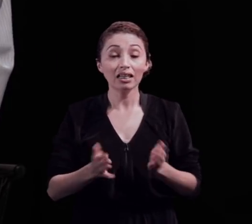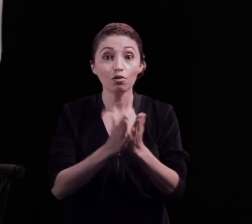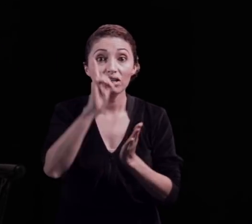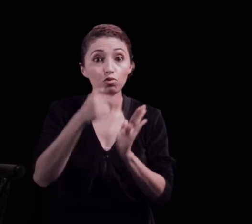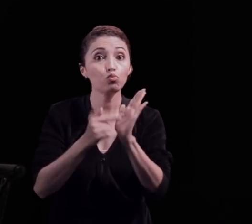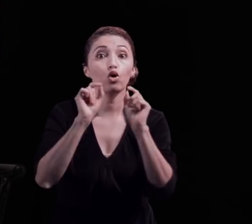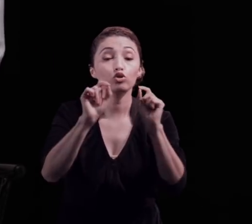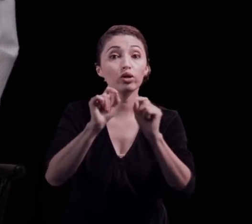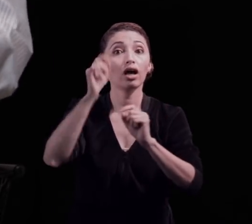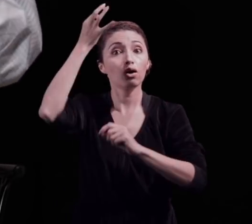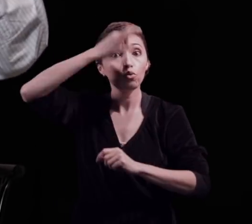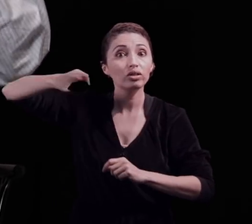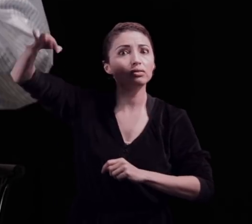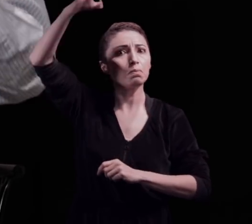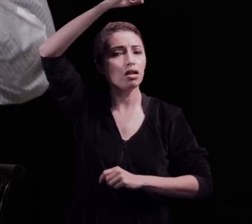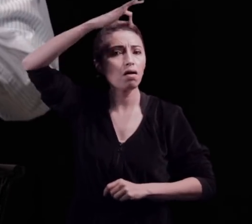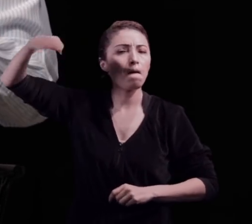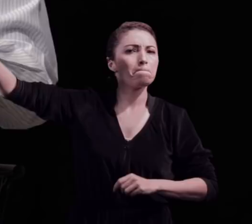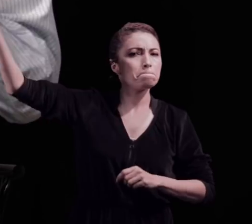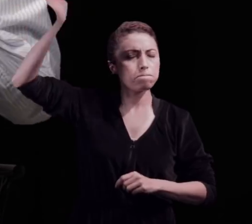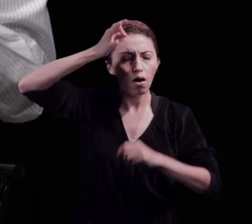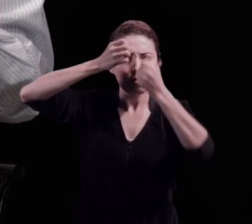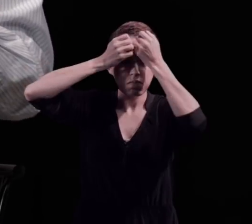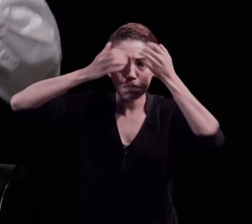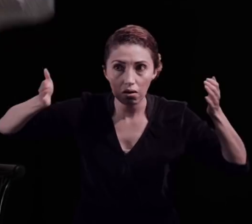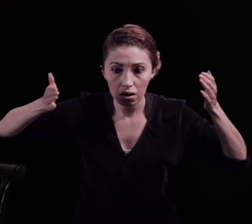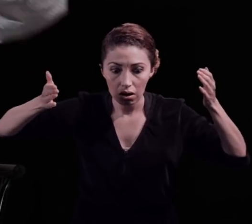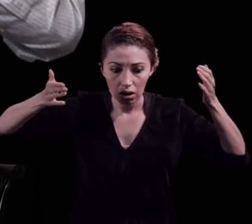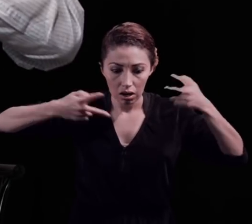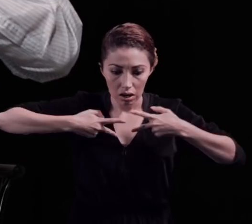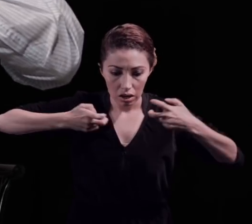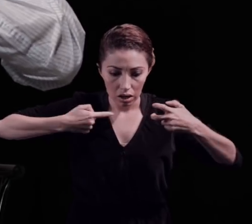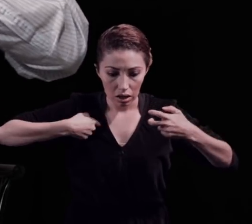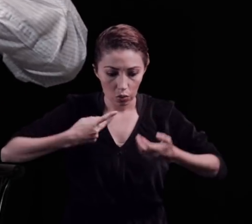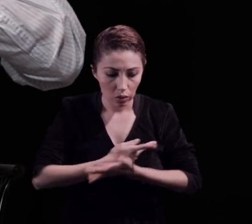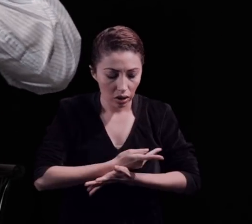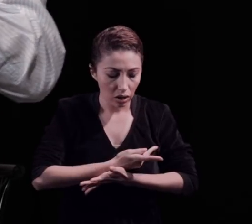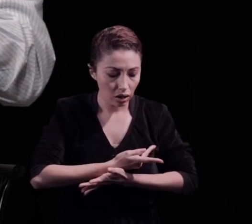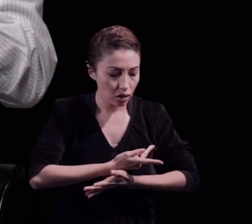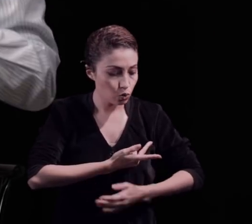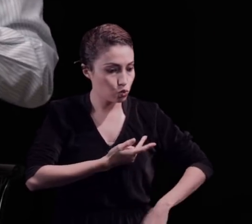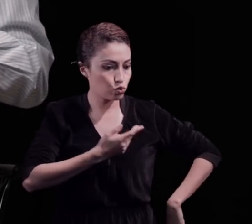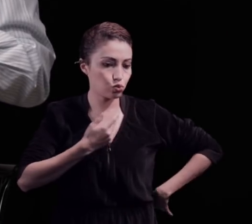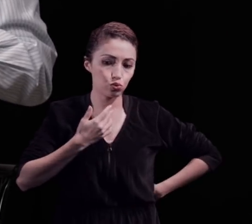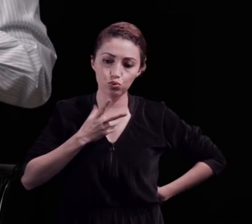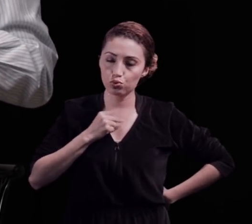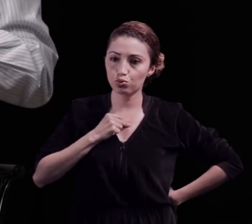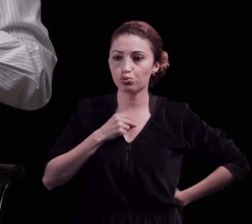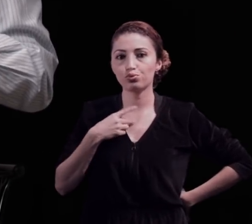o texto aqui está dizendo é que o Espírito Santo é que vai me convencer. Renato, você está errado.